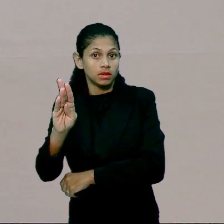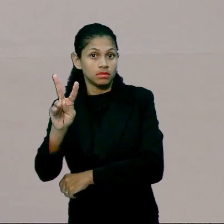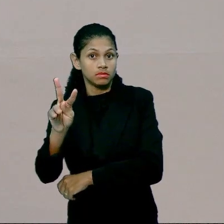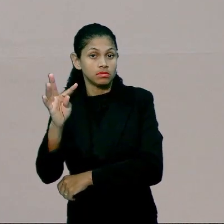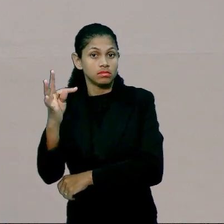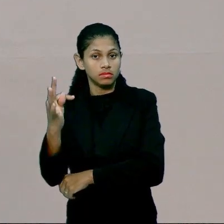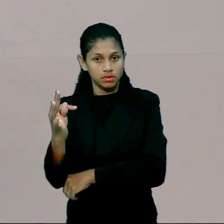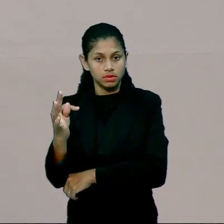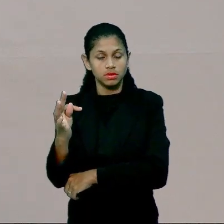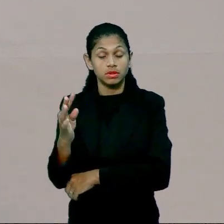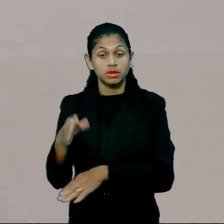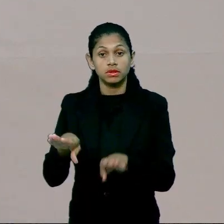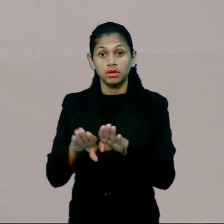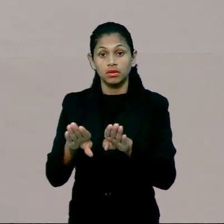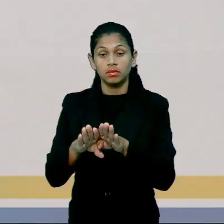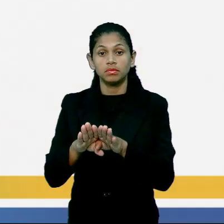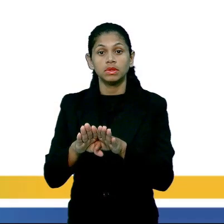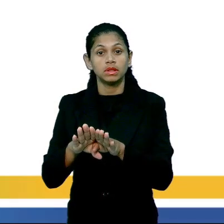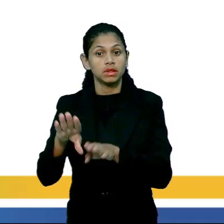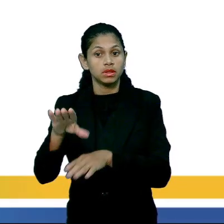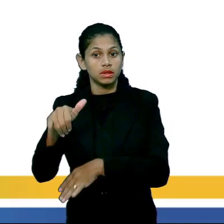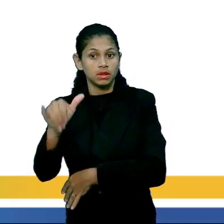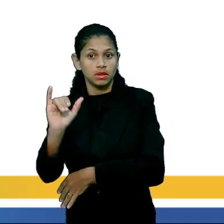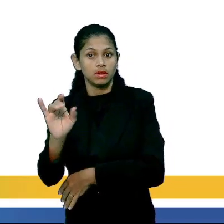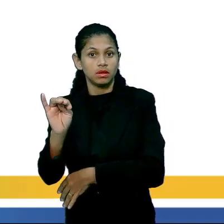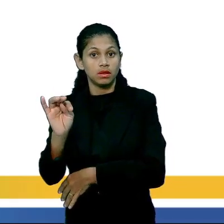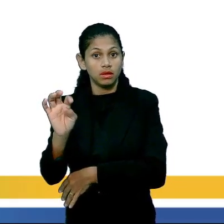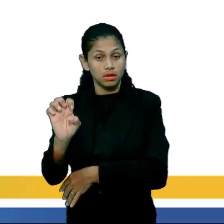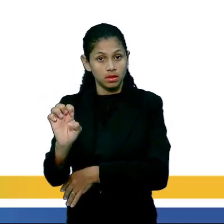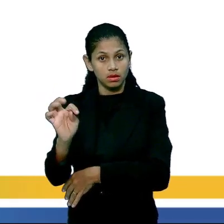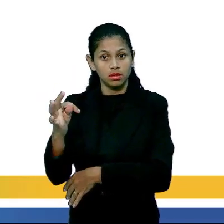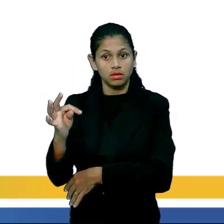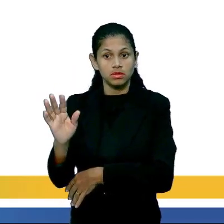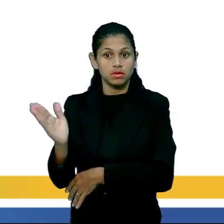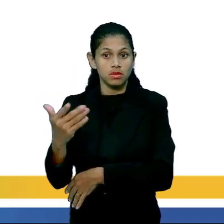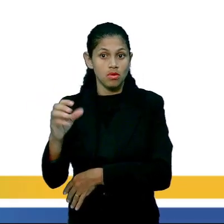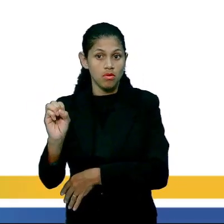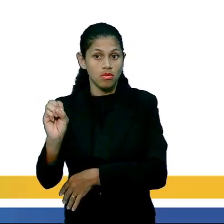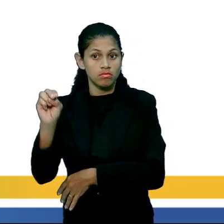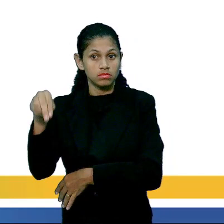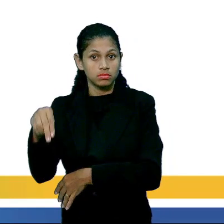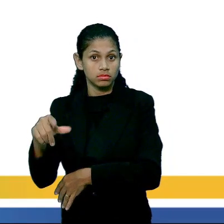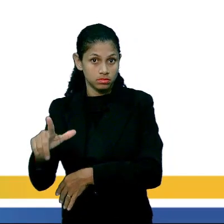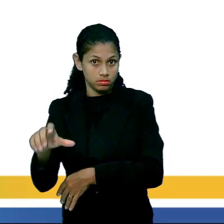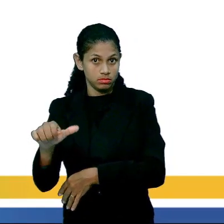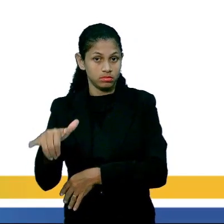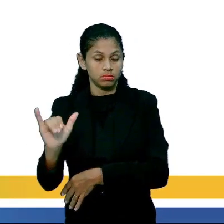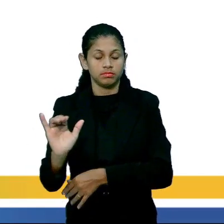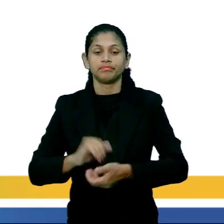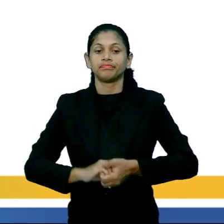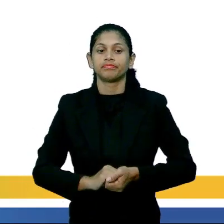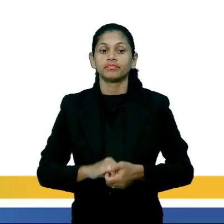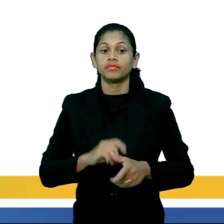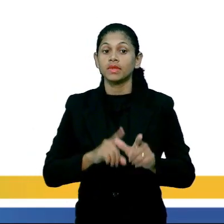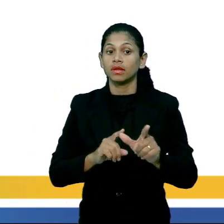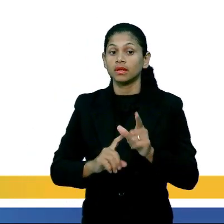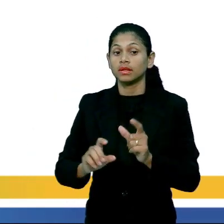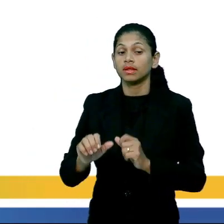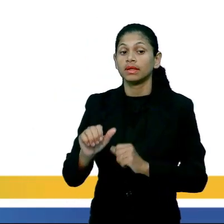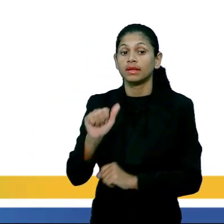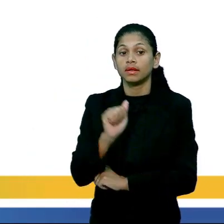e yet only que estão no texto de vocês, ok? Na letra A, o impedimento às